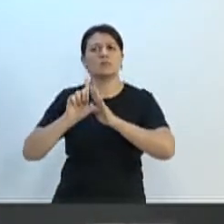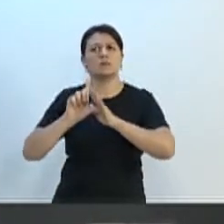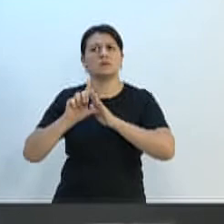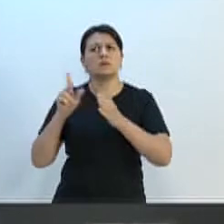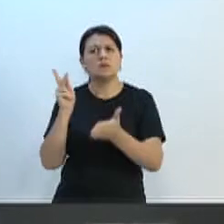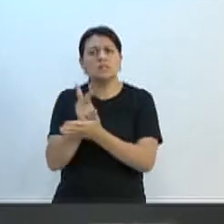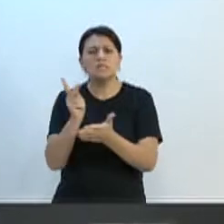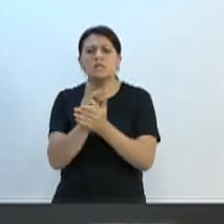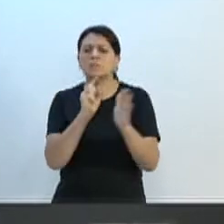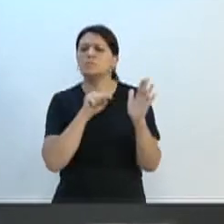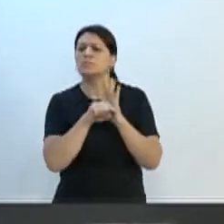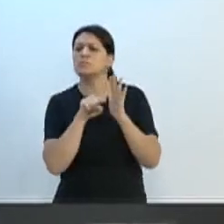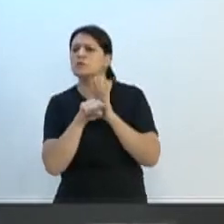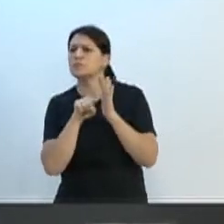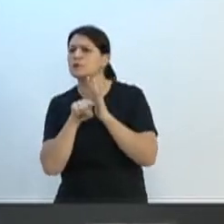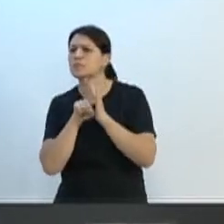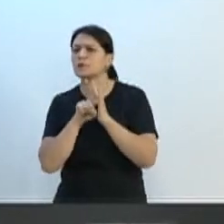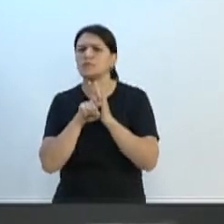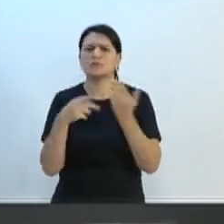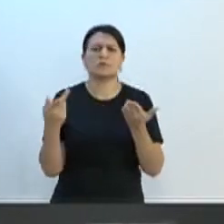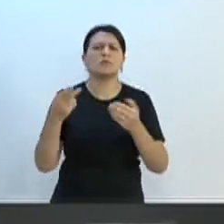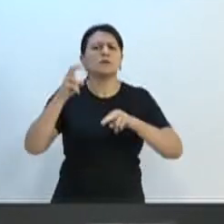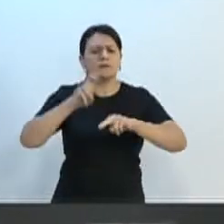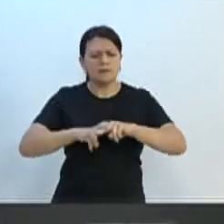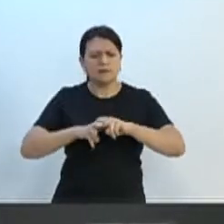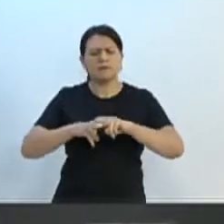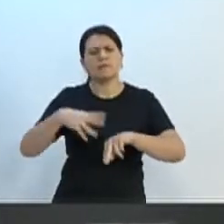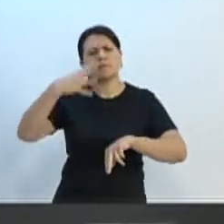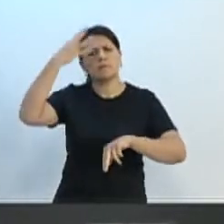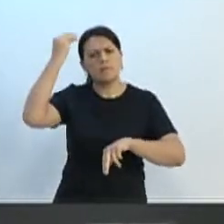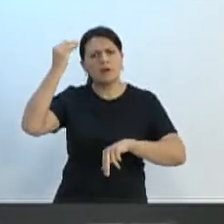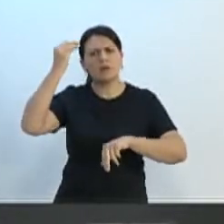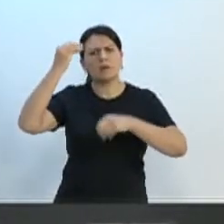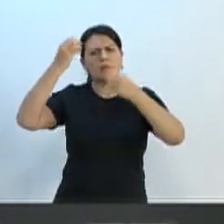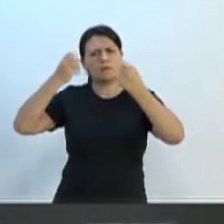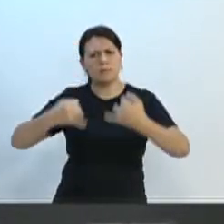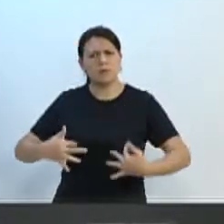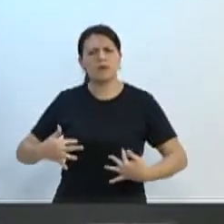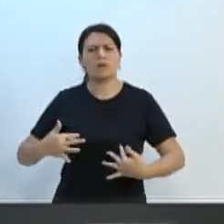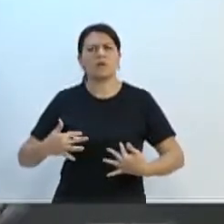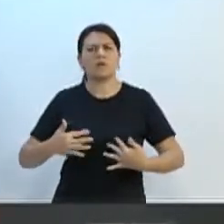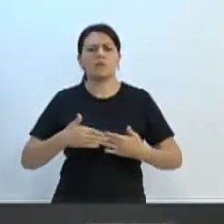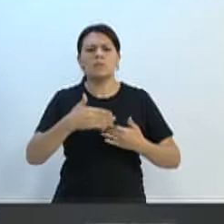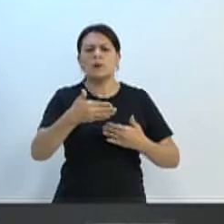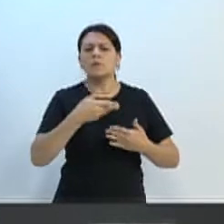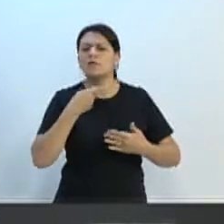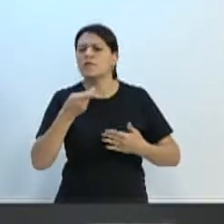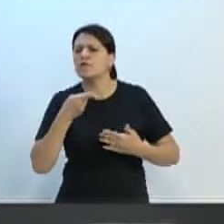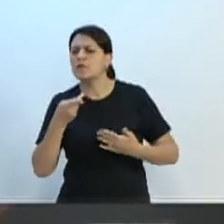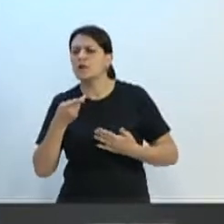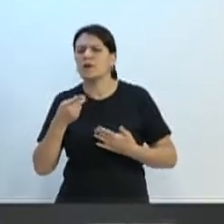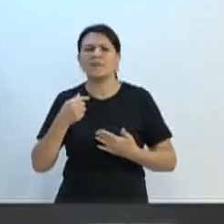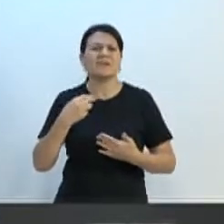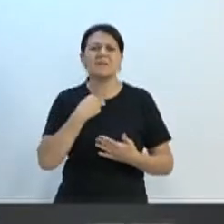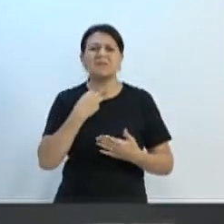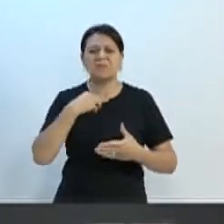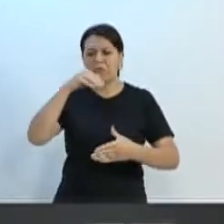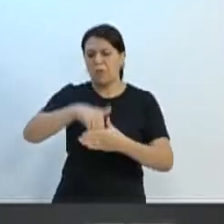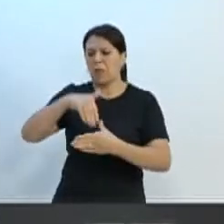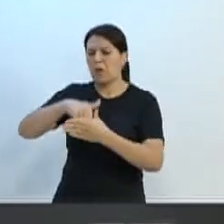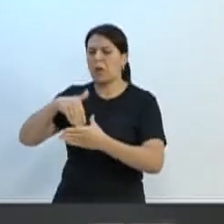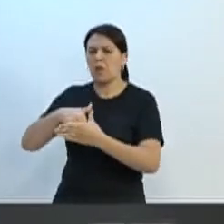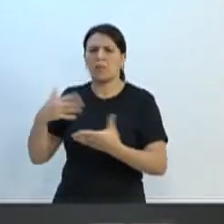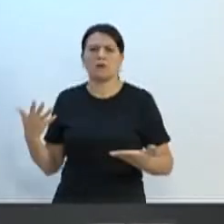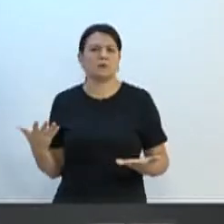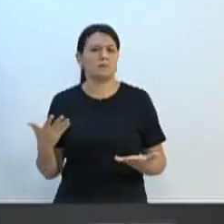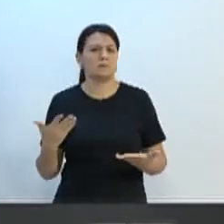que alguém tem que vir do terceiro andar, sentar com o líder do governo, auxiliar, passar para os vereadores, para que a gente não tenha que votar algo que lá na frente